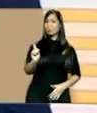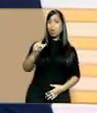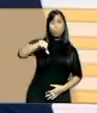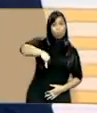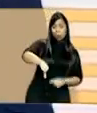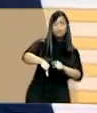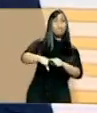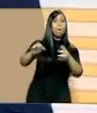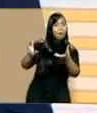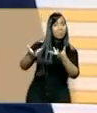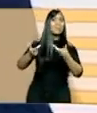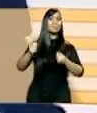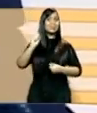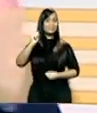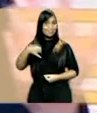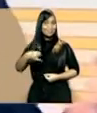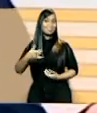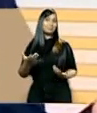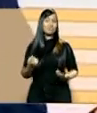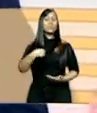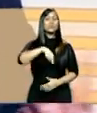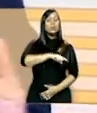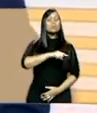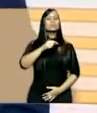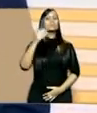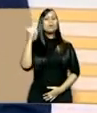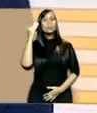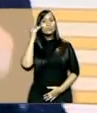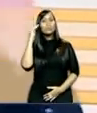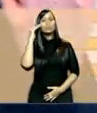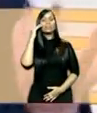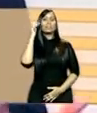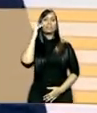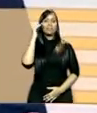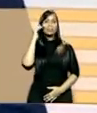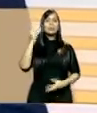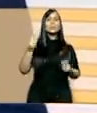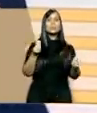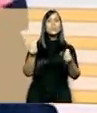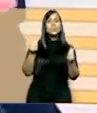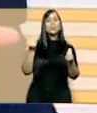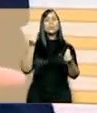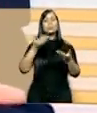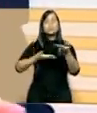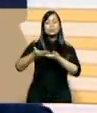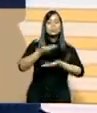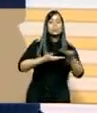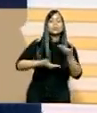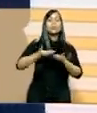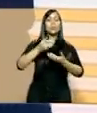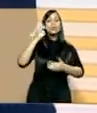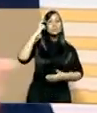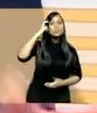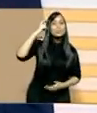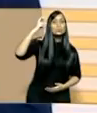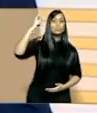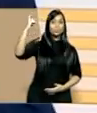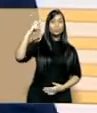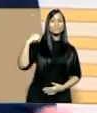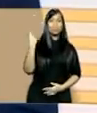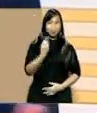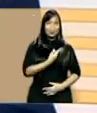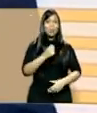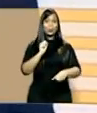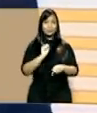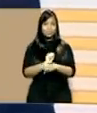isso é riqueza. A gente vai atingir o que o Ricardo falou, esse nível de compreensão, esse nível de cultura que a gente espera